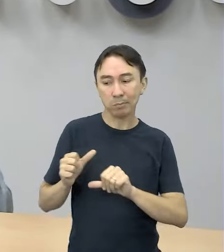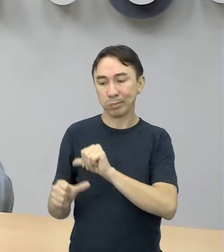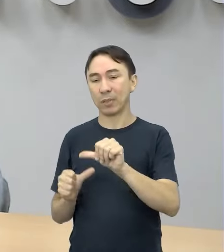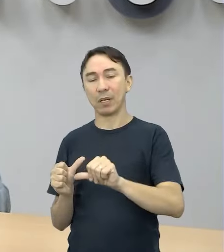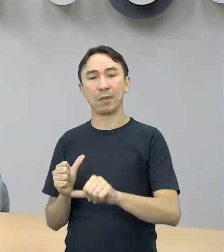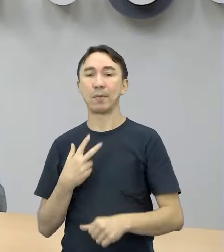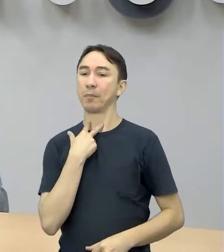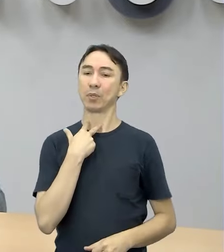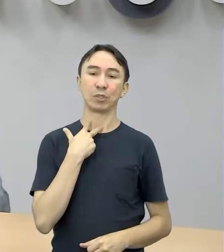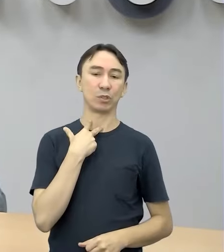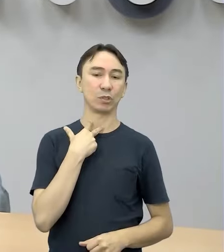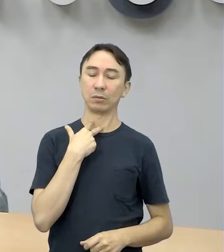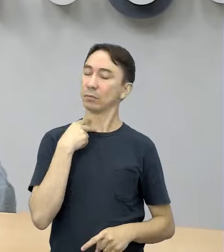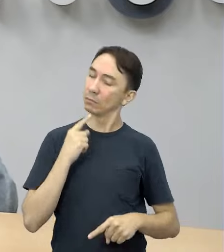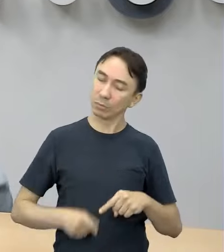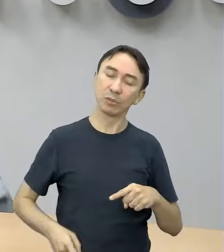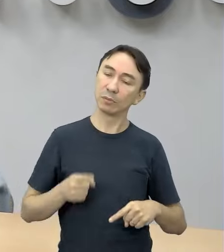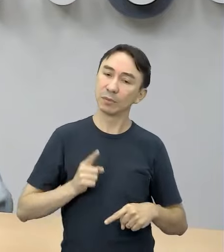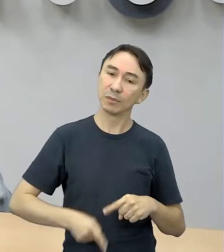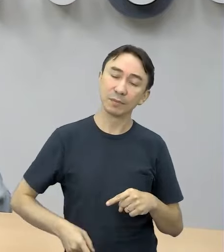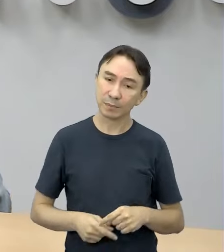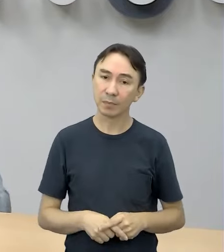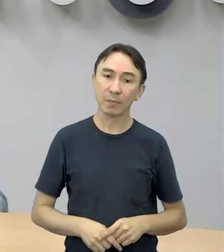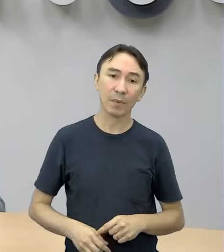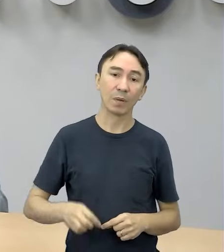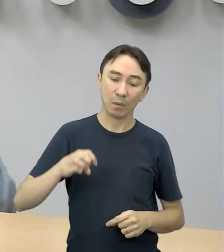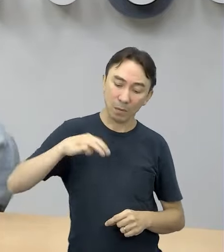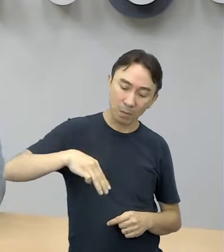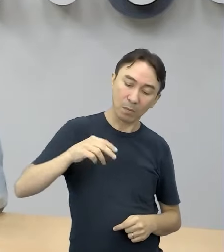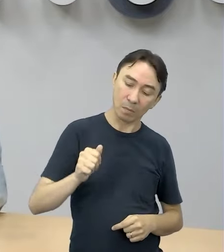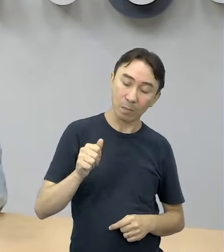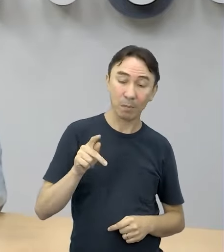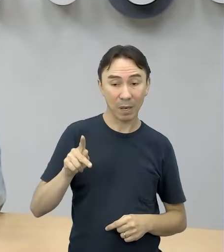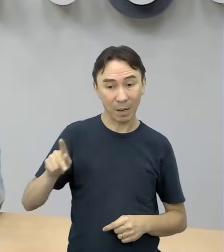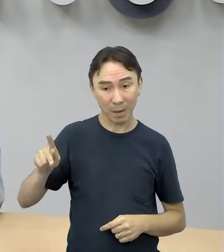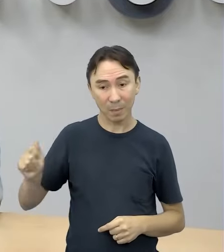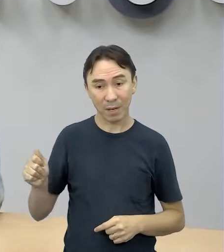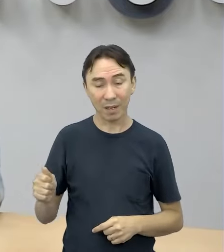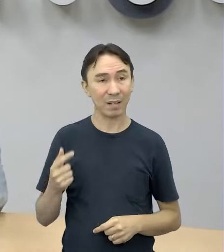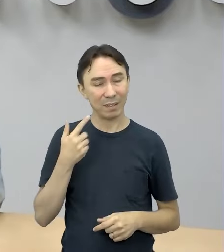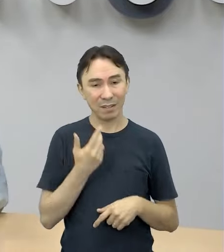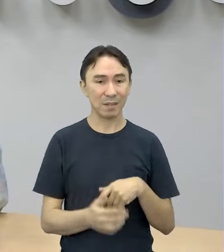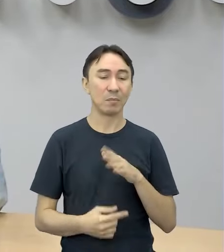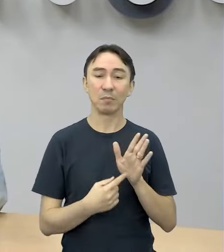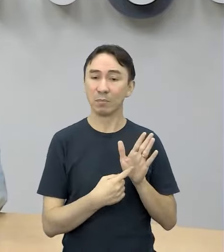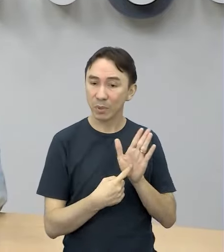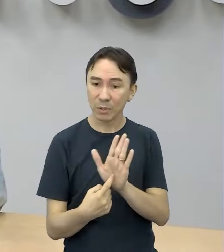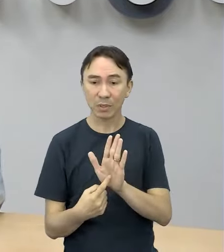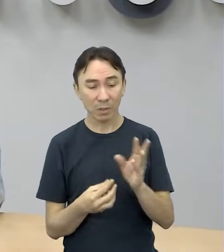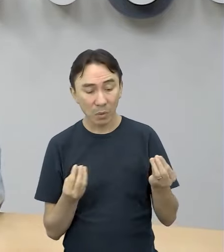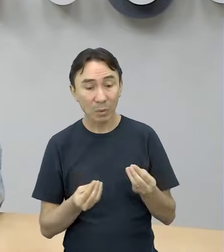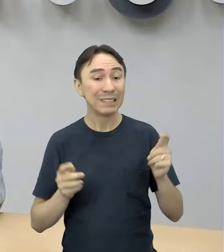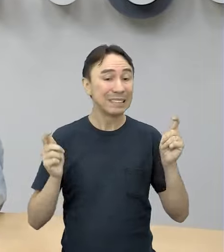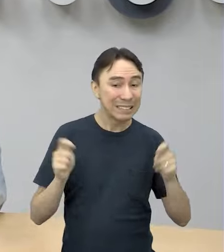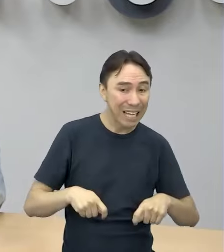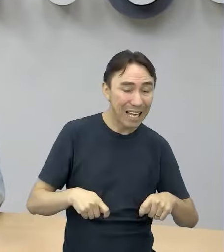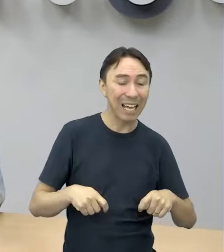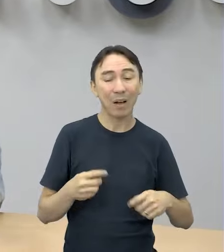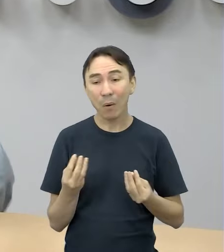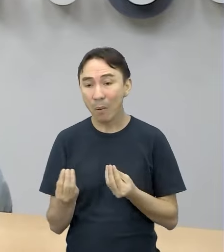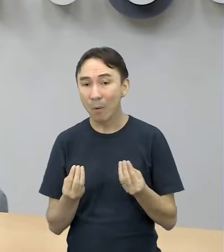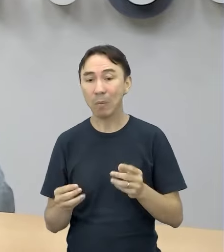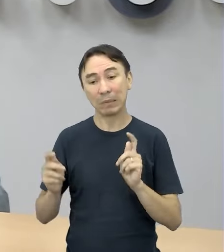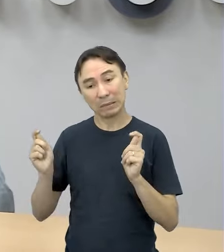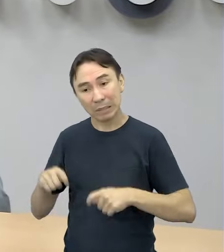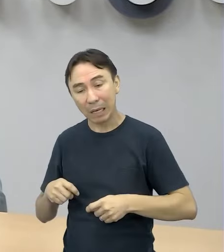habilidades. Ali o mapa está mostrando um caminho que isso seja possível. Alguma alteração nisso, dependendo da especificidade da turma, é